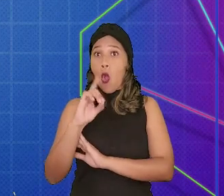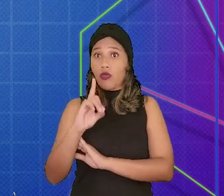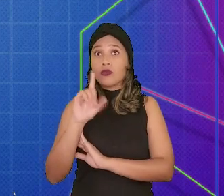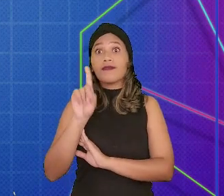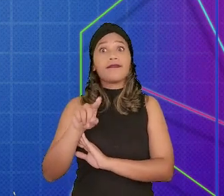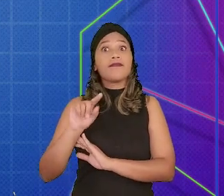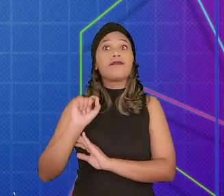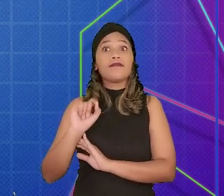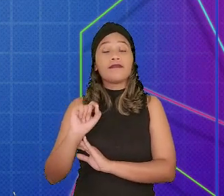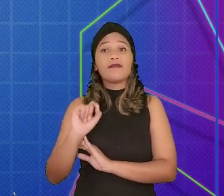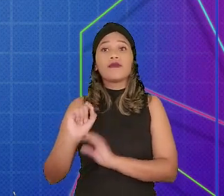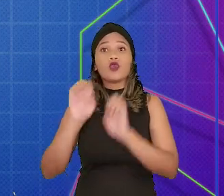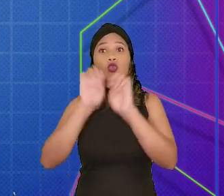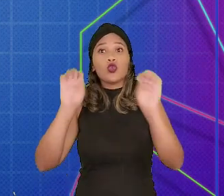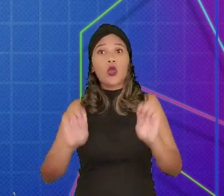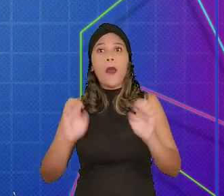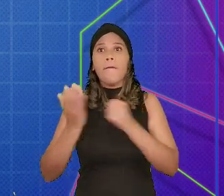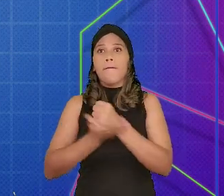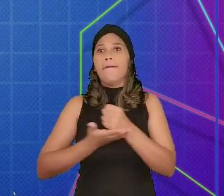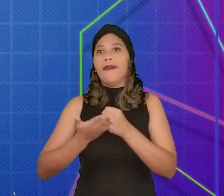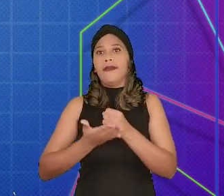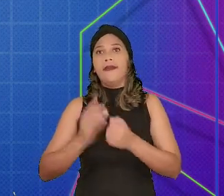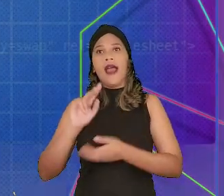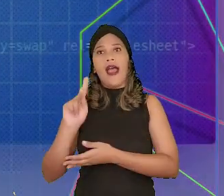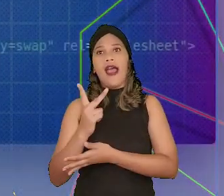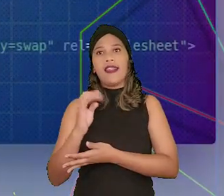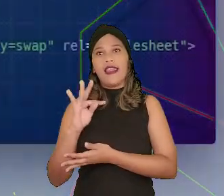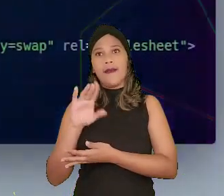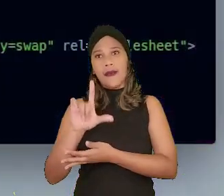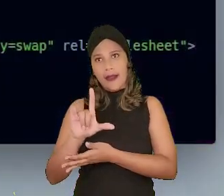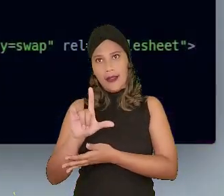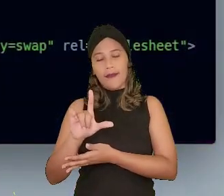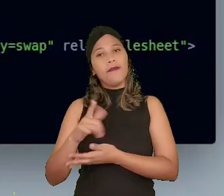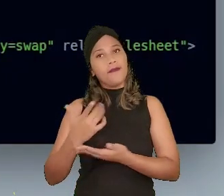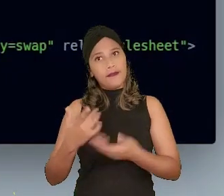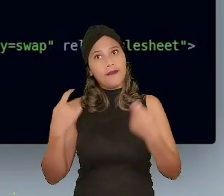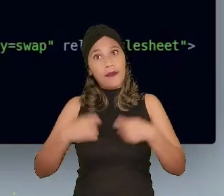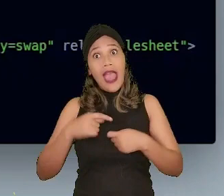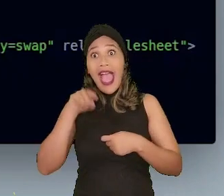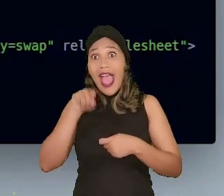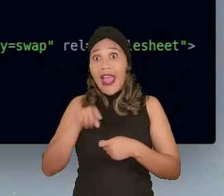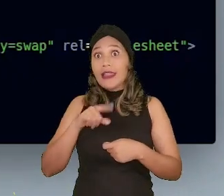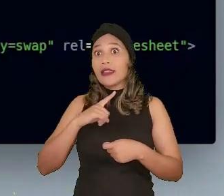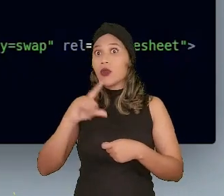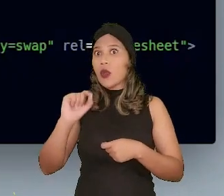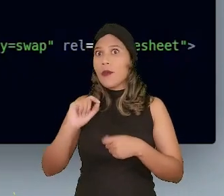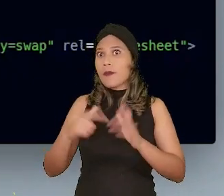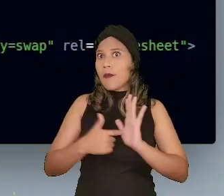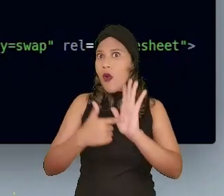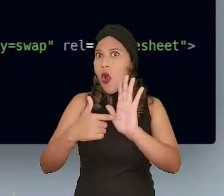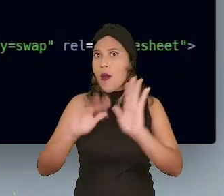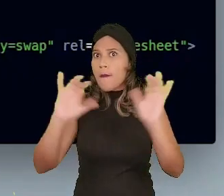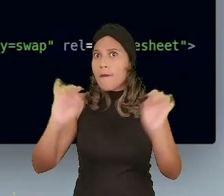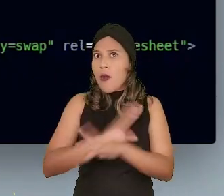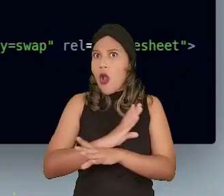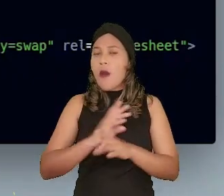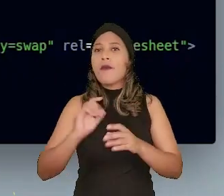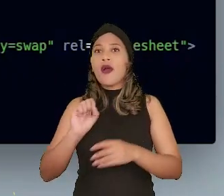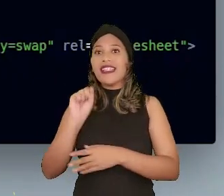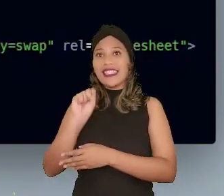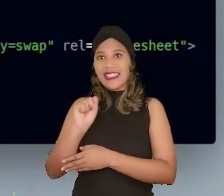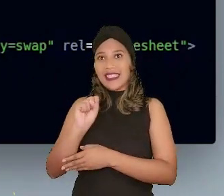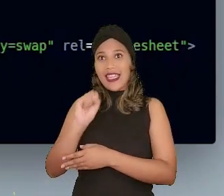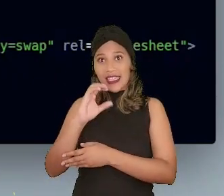codificação do jogo é criar a estrutura básica do HTML, como vocês estão vendo na imagem. Ela, inclusive, já mostra para vocês o que há no